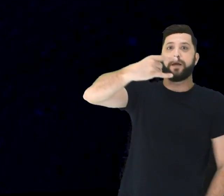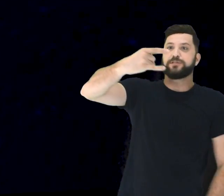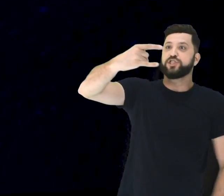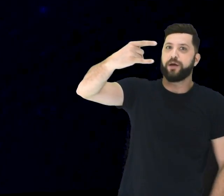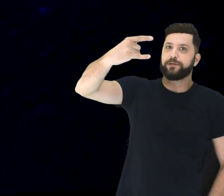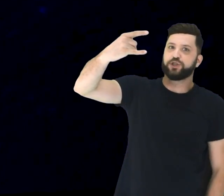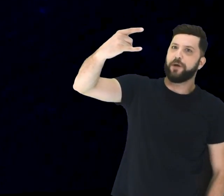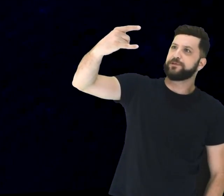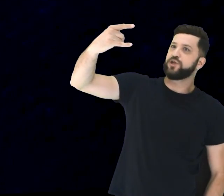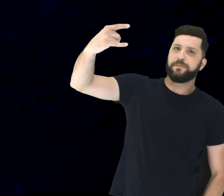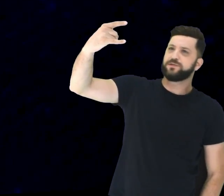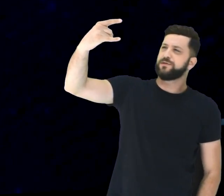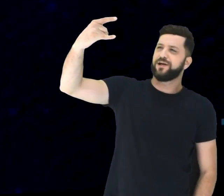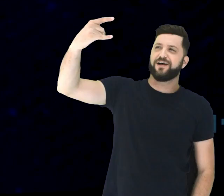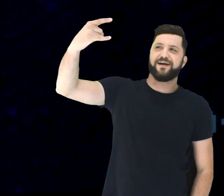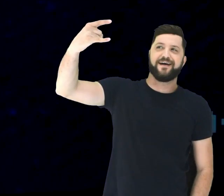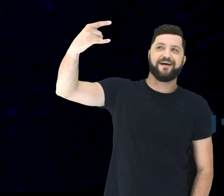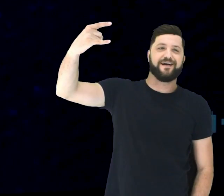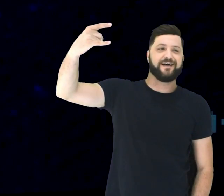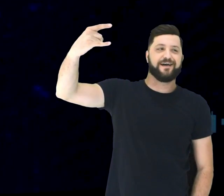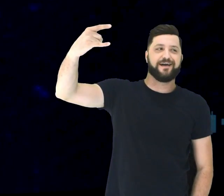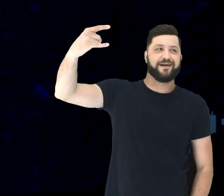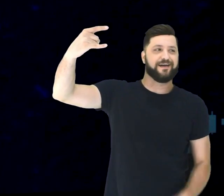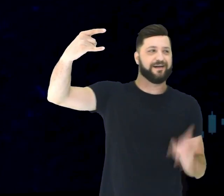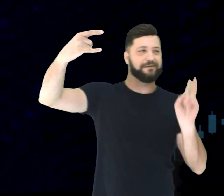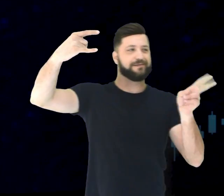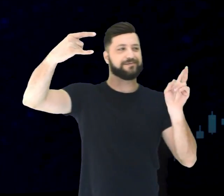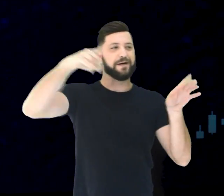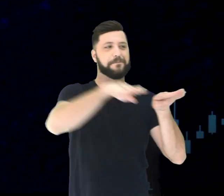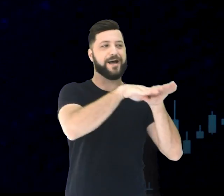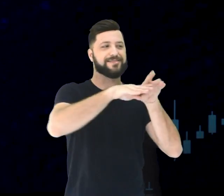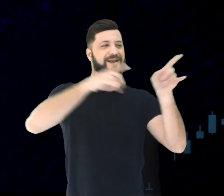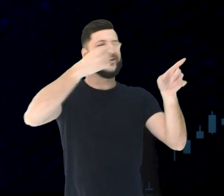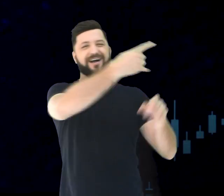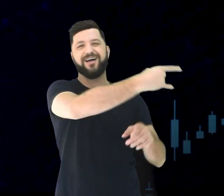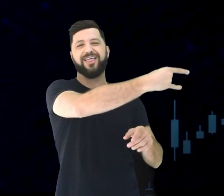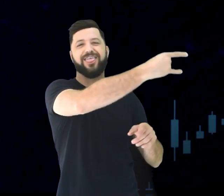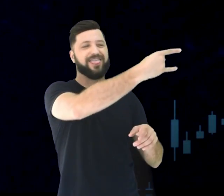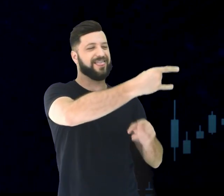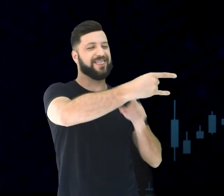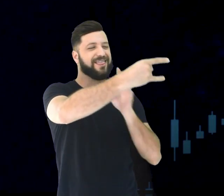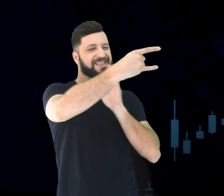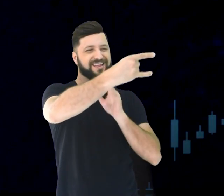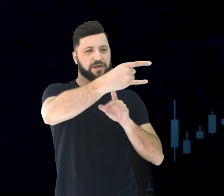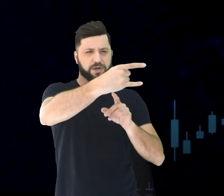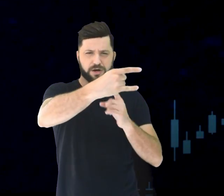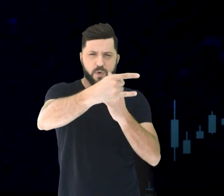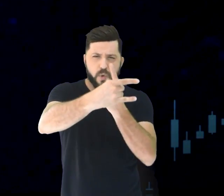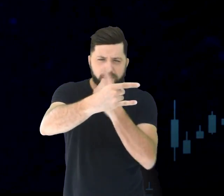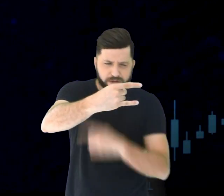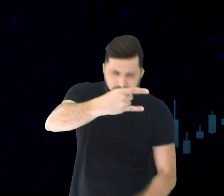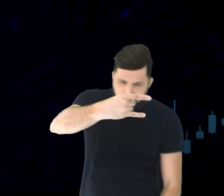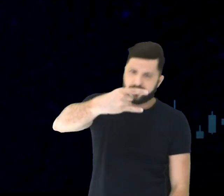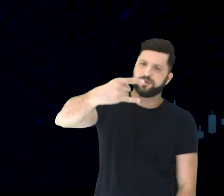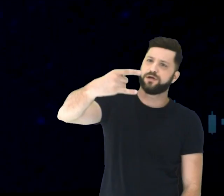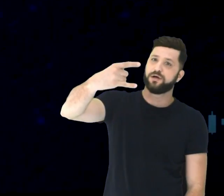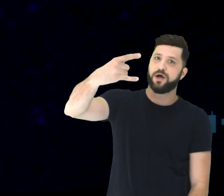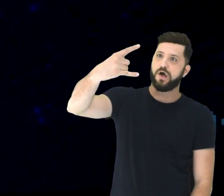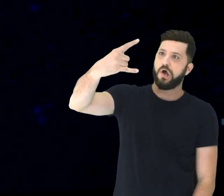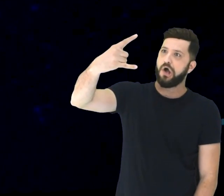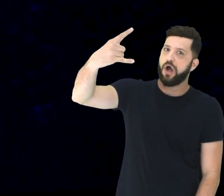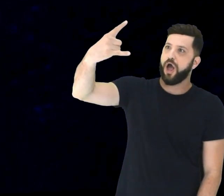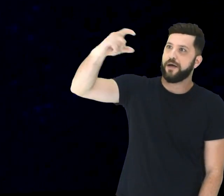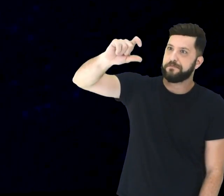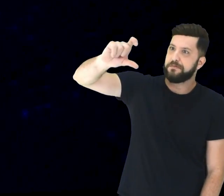chance para os vendedores fazerem o preço retomar para testar preços inferiores o que deixa a região sem sem reteste na